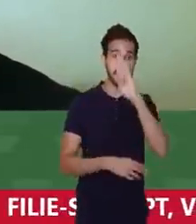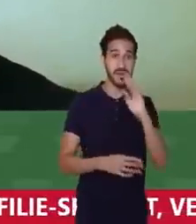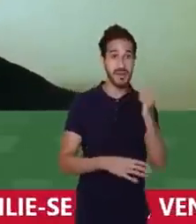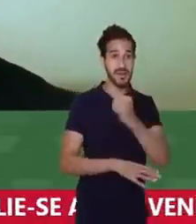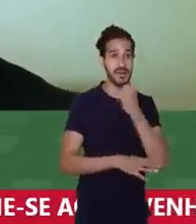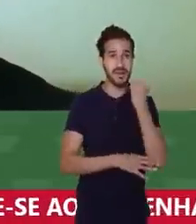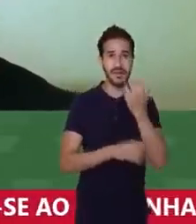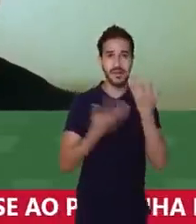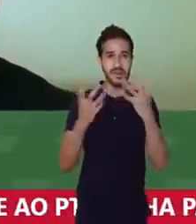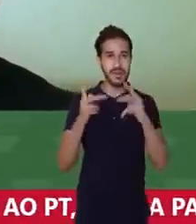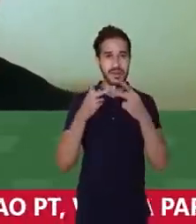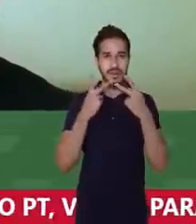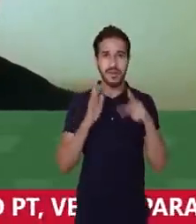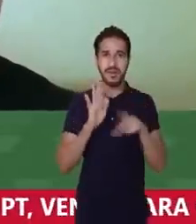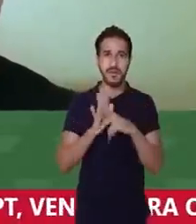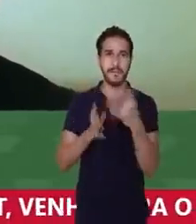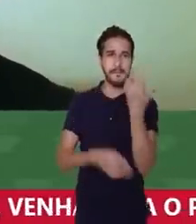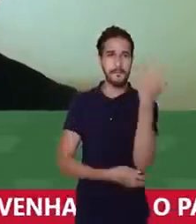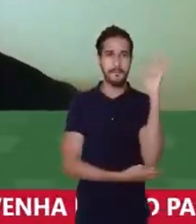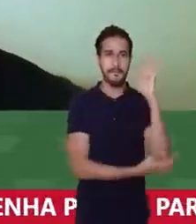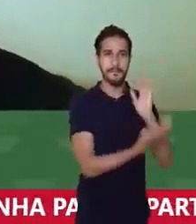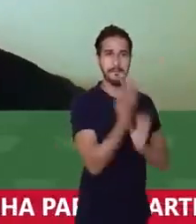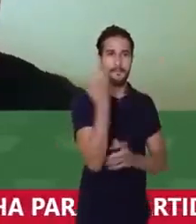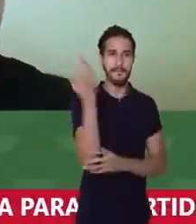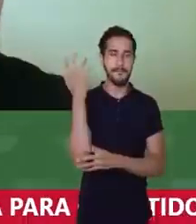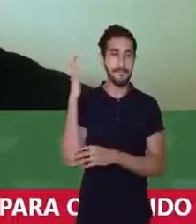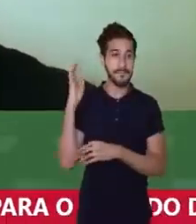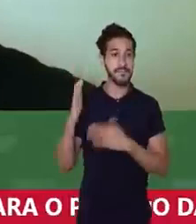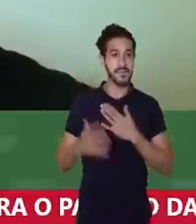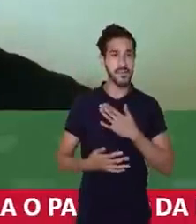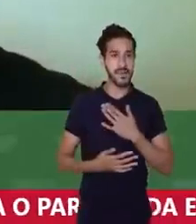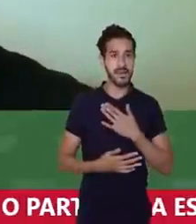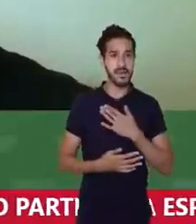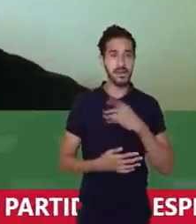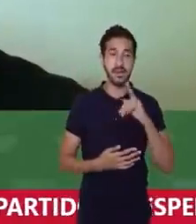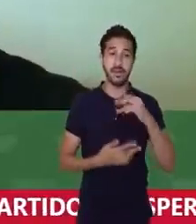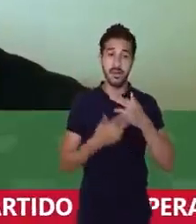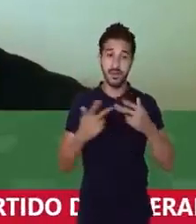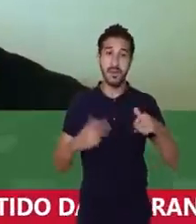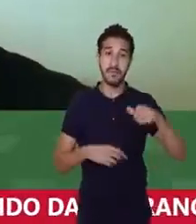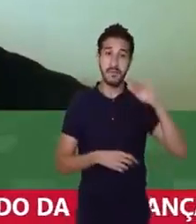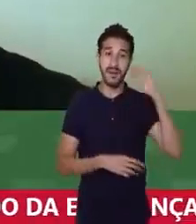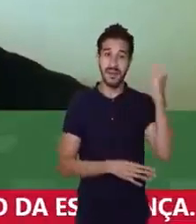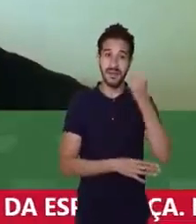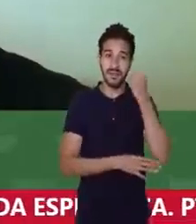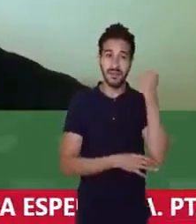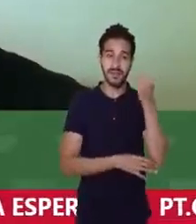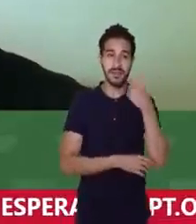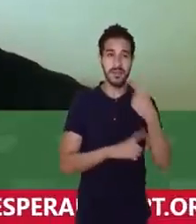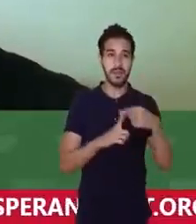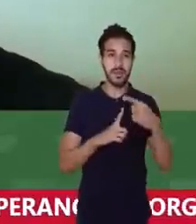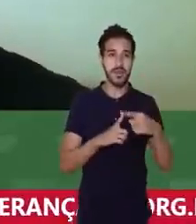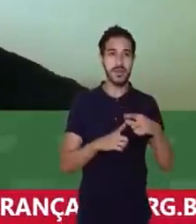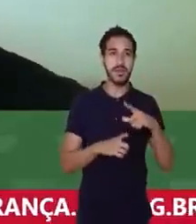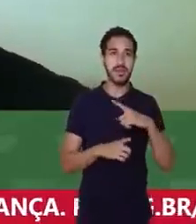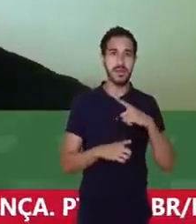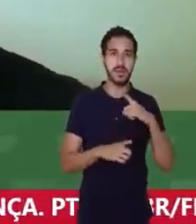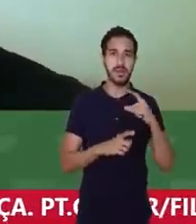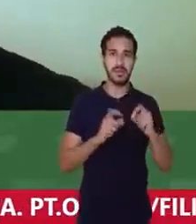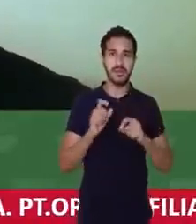Eu não quero nem falar do meio ambiente, que, para mim, é uma das coisas mais graves, porque você